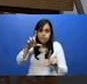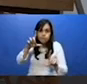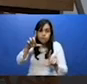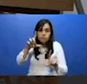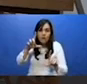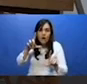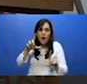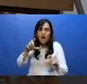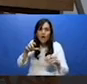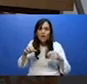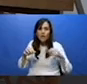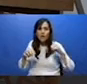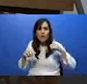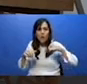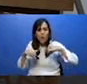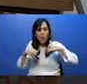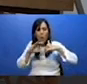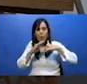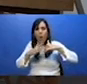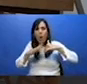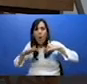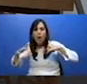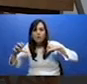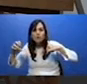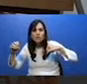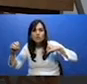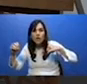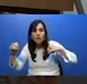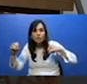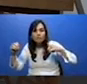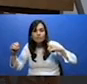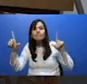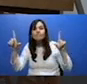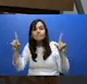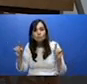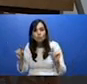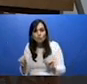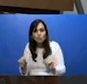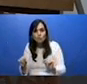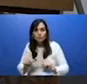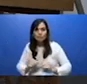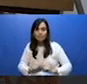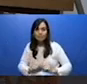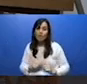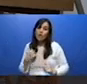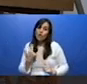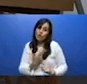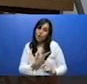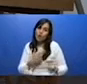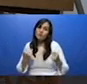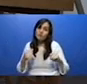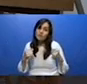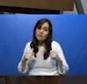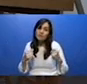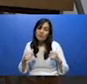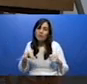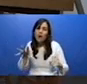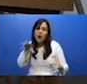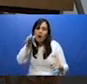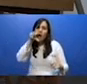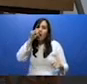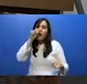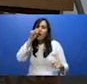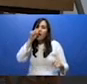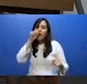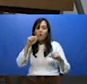na atmosfera diminuiu, né? E como vocês sabem, nós precisamos do oxigênio, né, para respirar, para